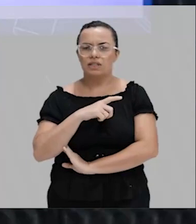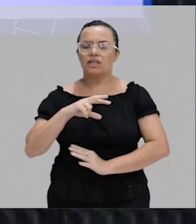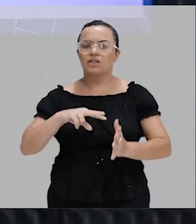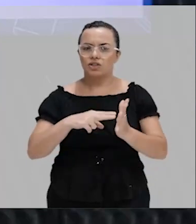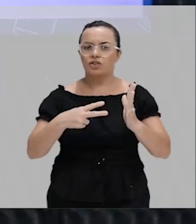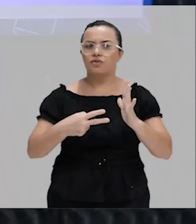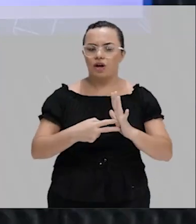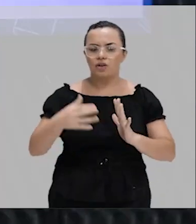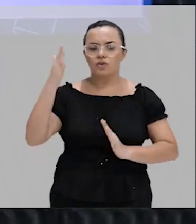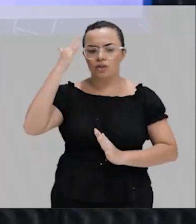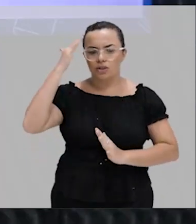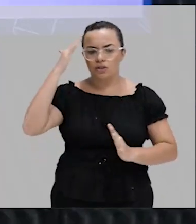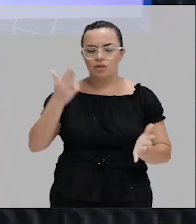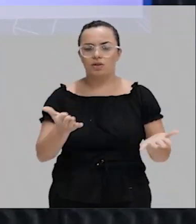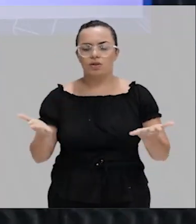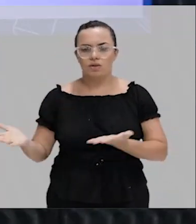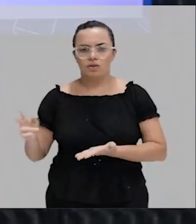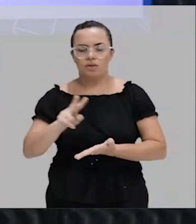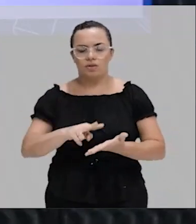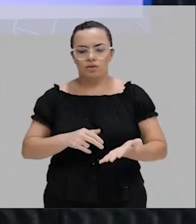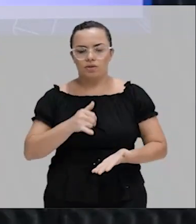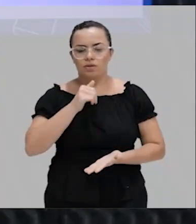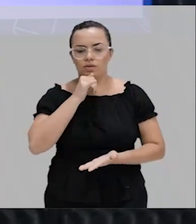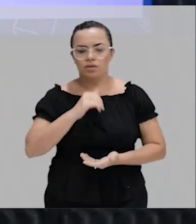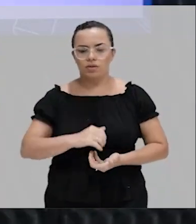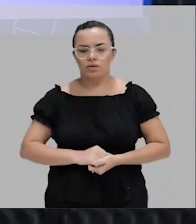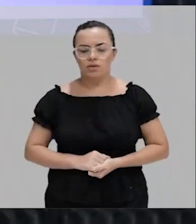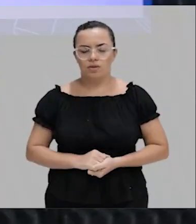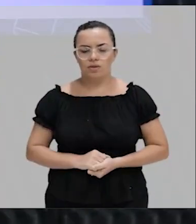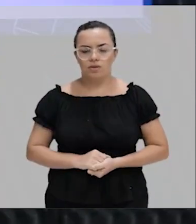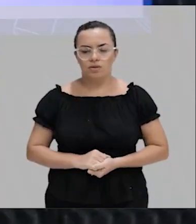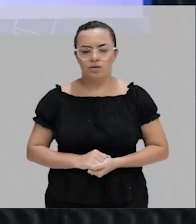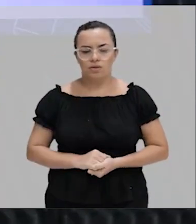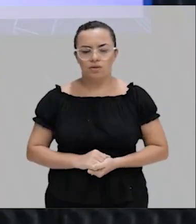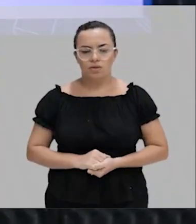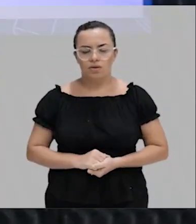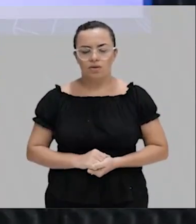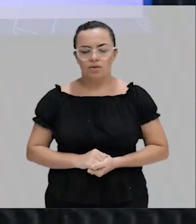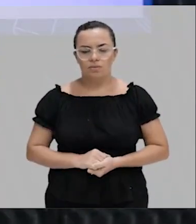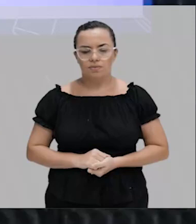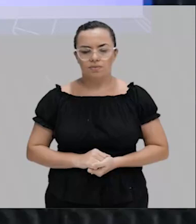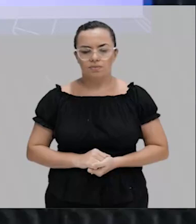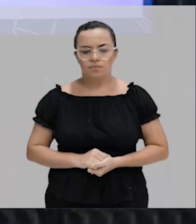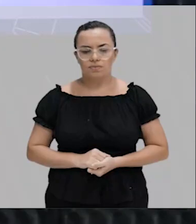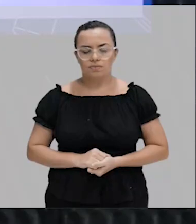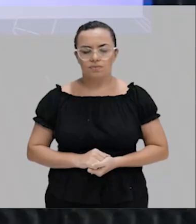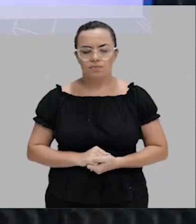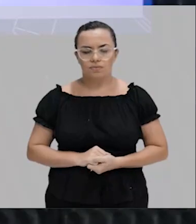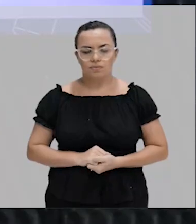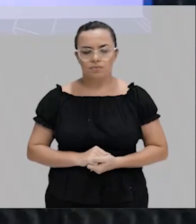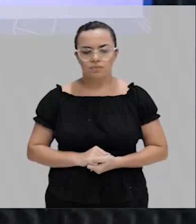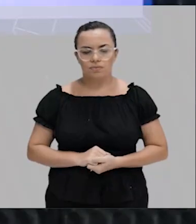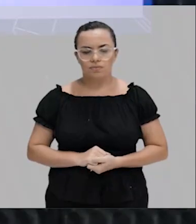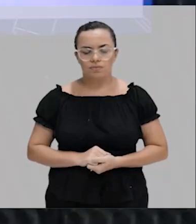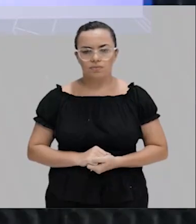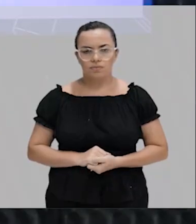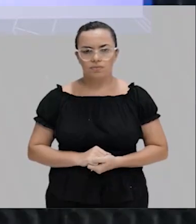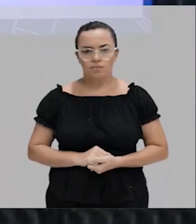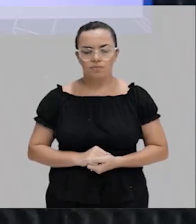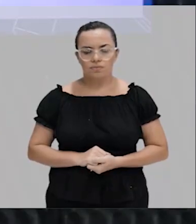dentista, os cirurgiões dentista. Eles são cirurgiões e também são